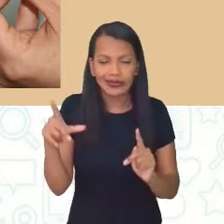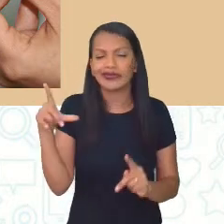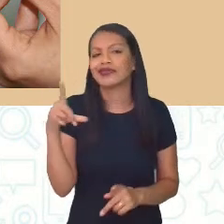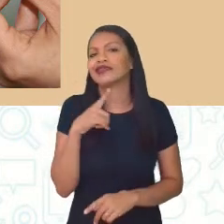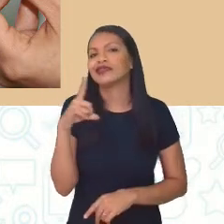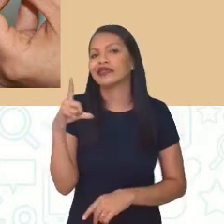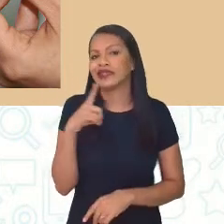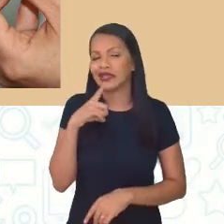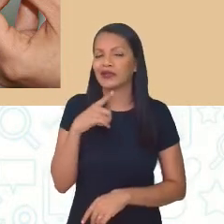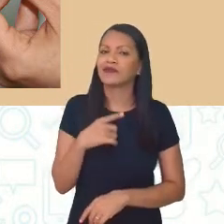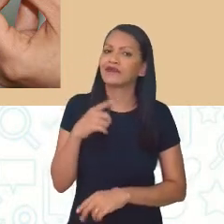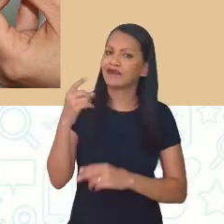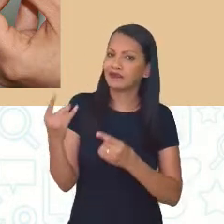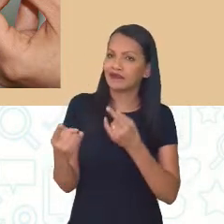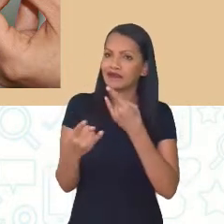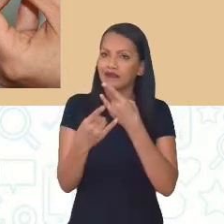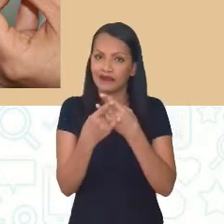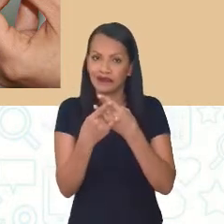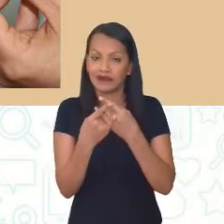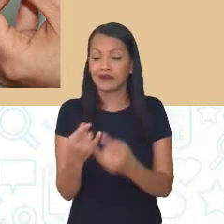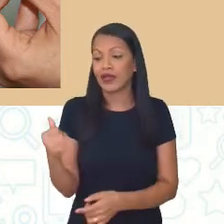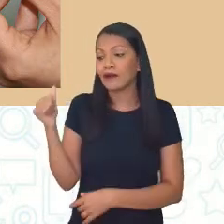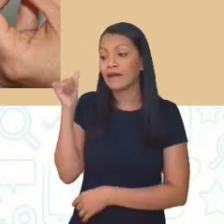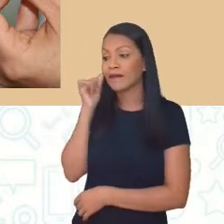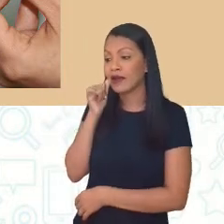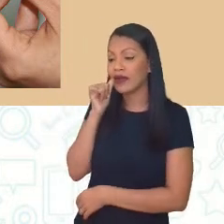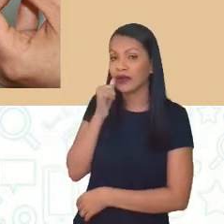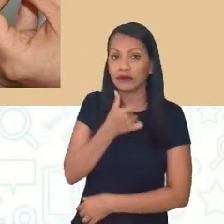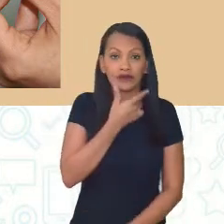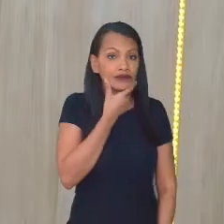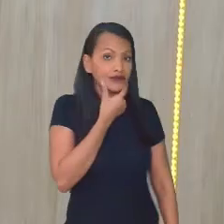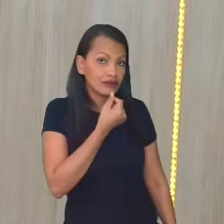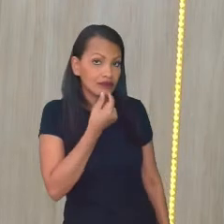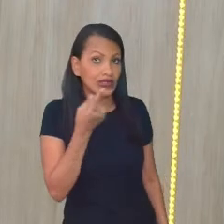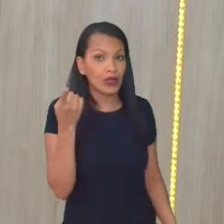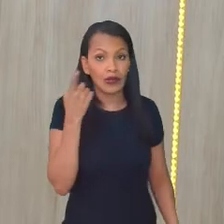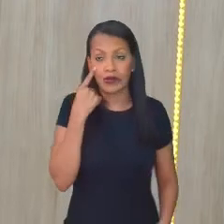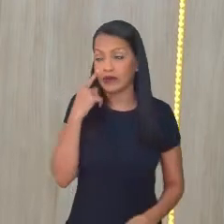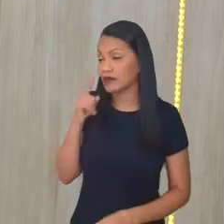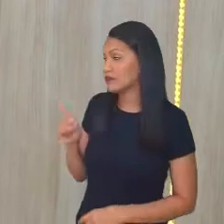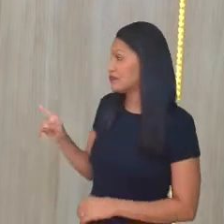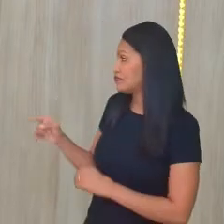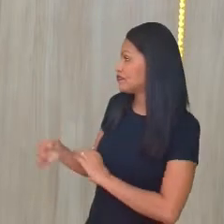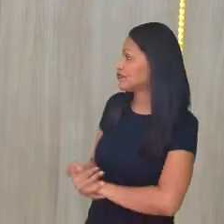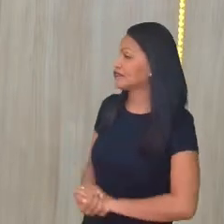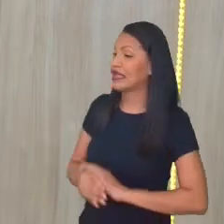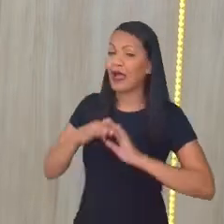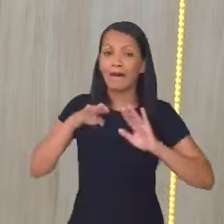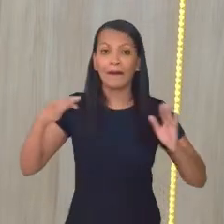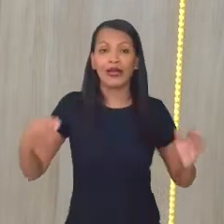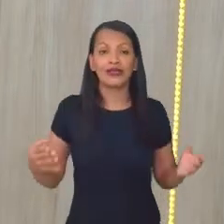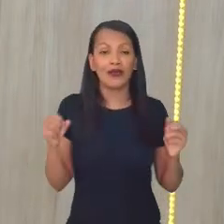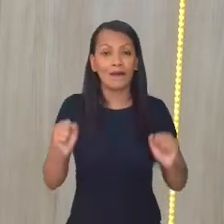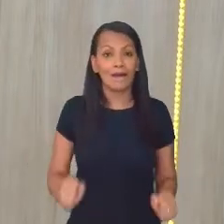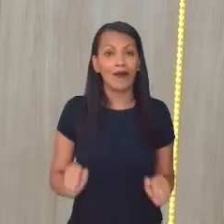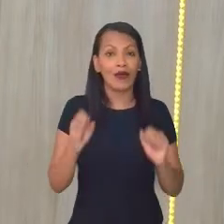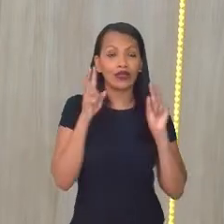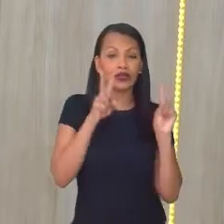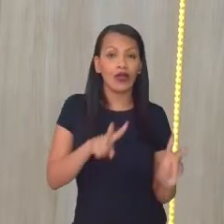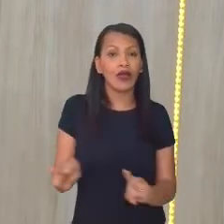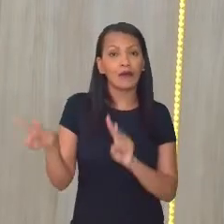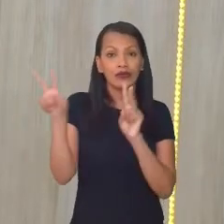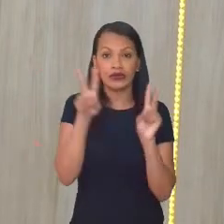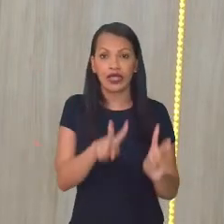camisinhas masculinas e femininas. Então, na minha mesa aqui, vocês podem observar, eu trouxe